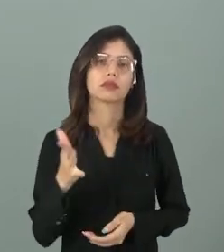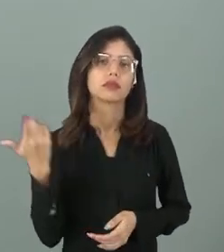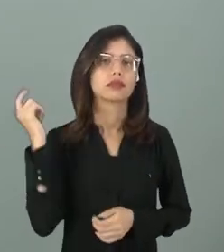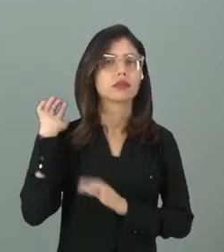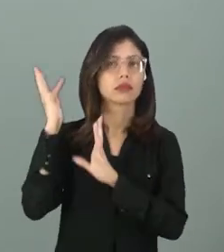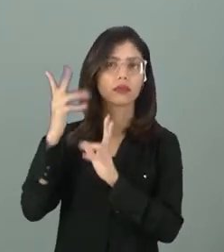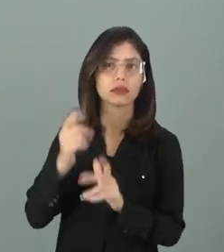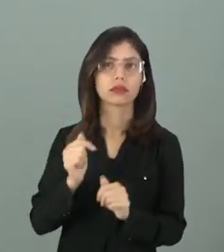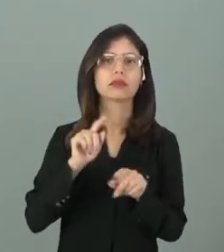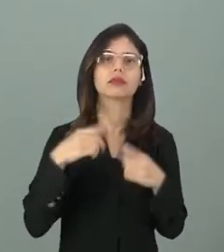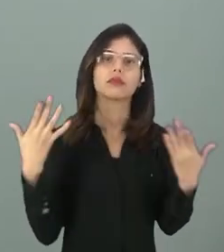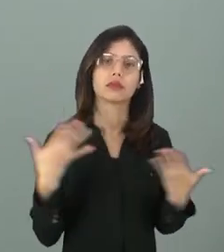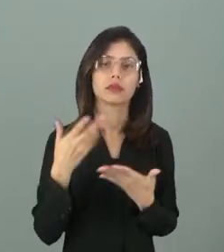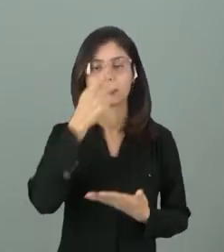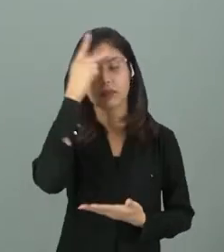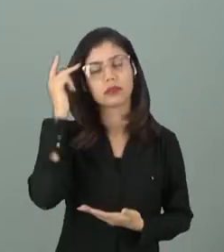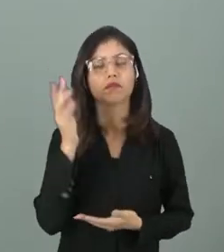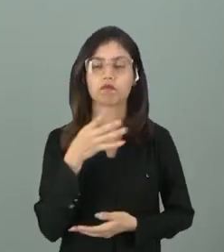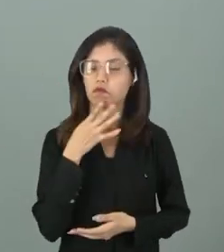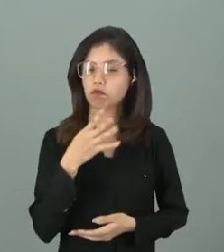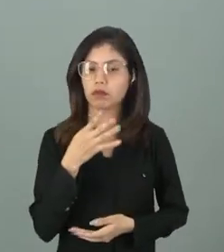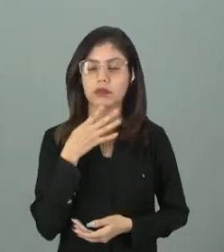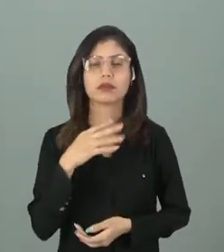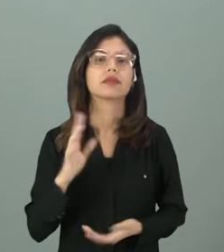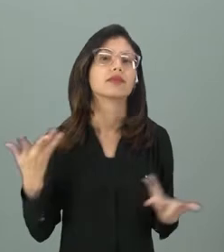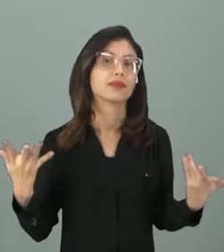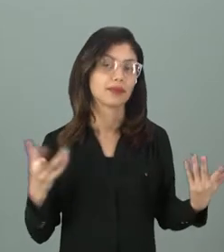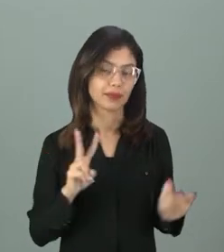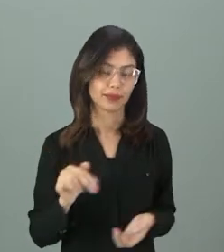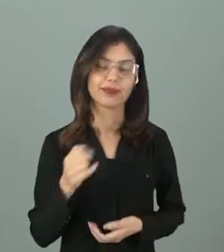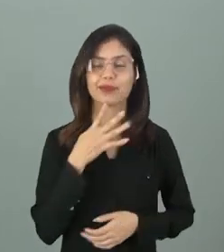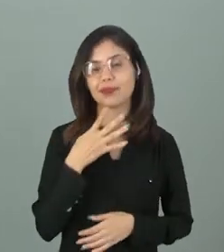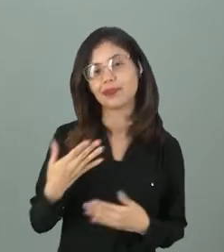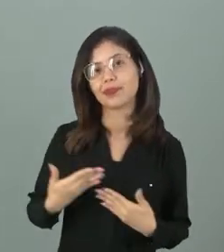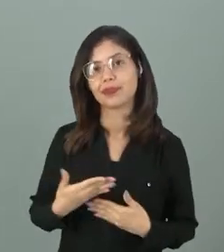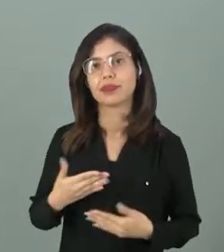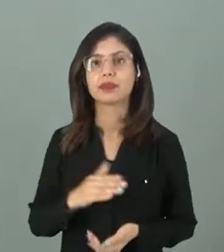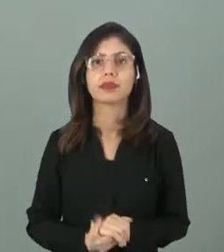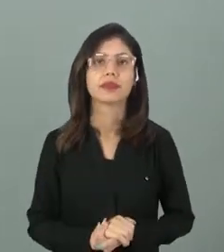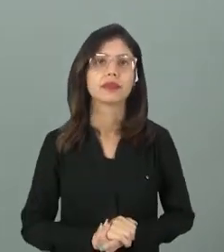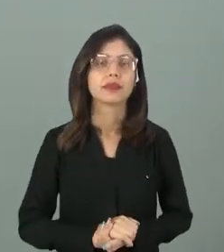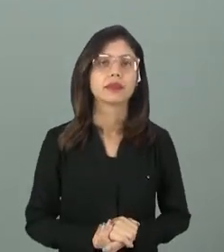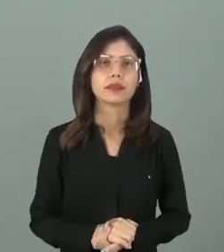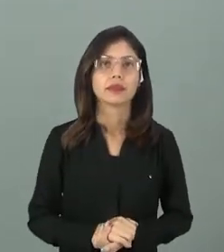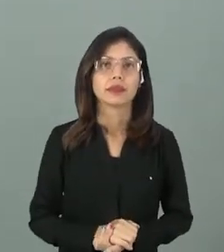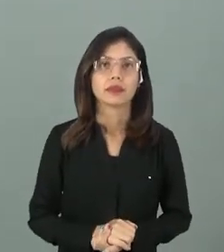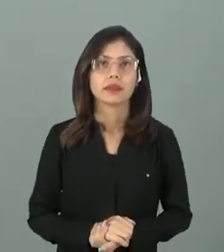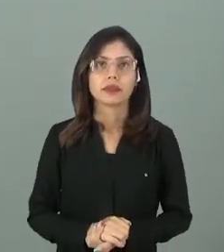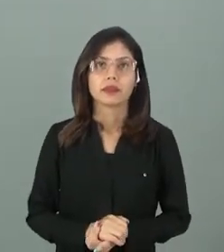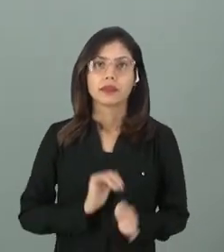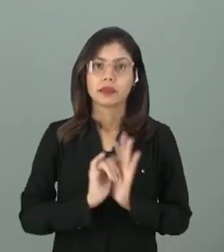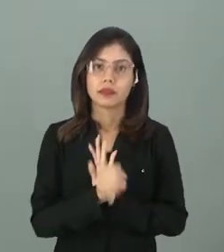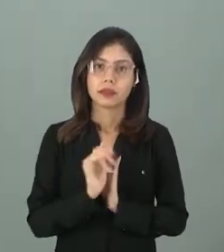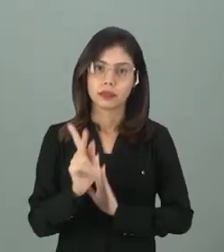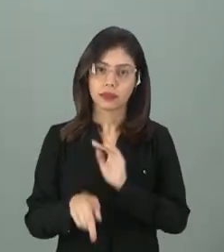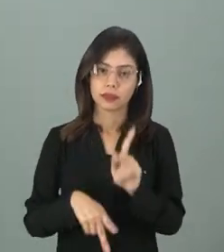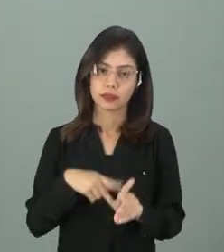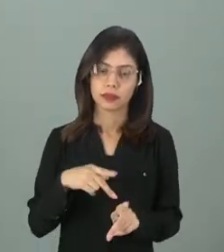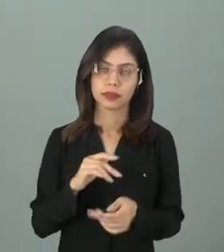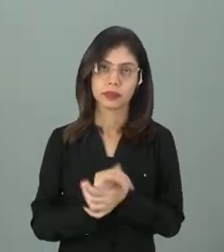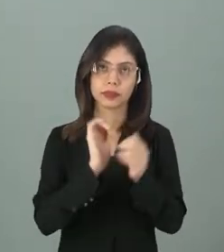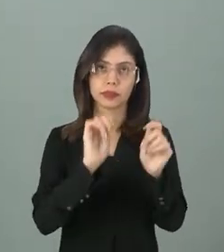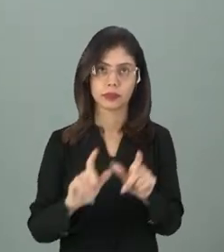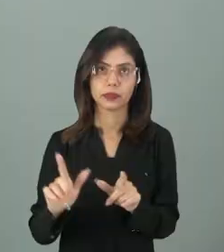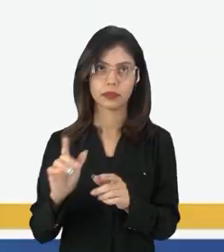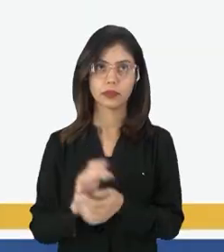já ouviu vai relembrar e quem não ouviu me conhecer hoje tá bom vamos lá o conto Popular Acompanha comigo